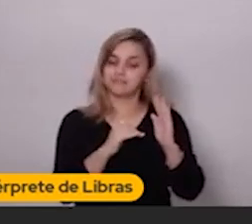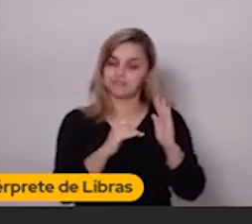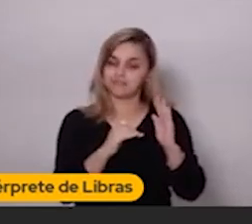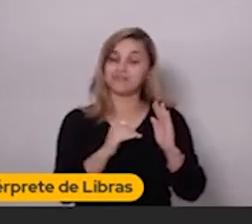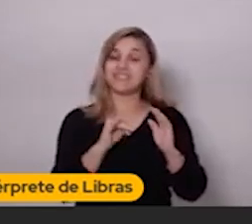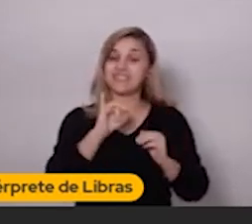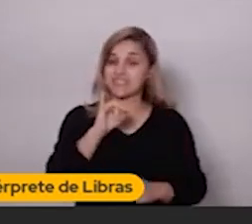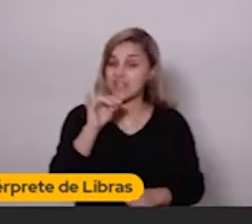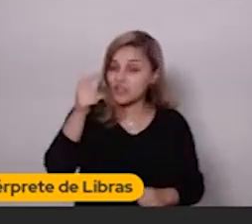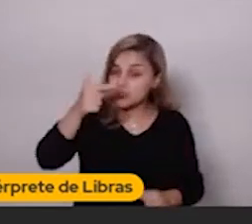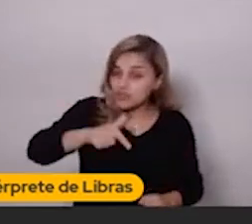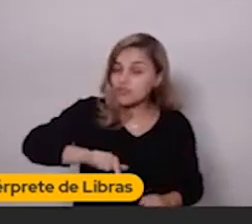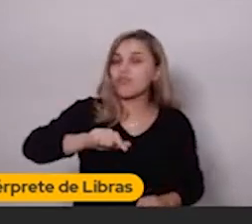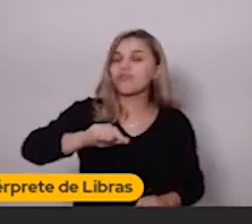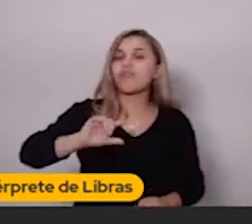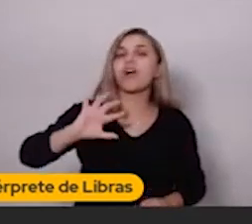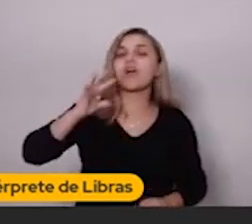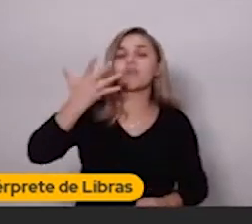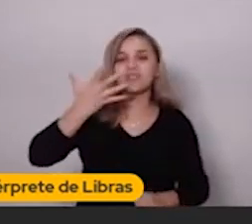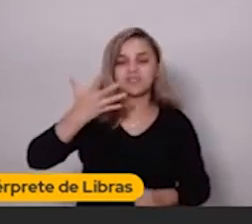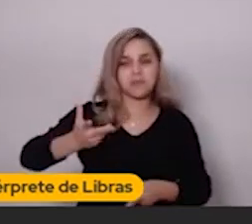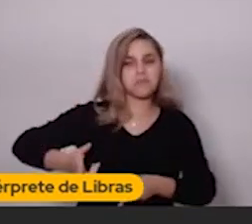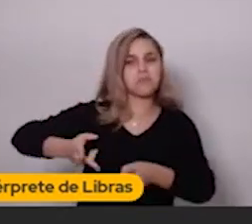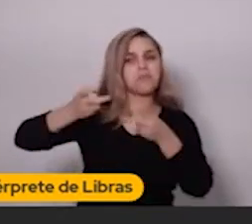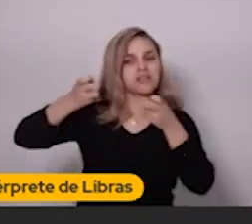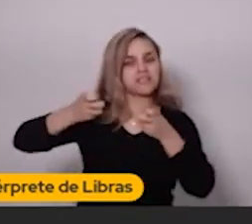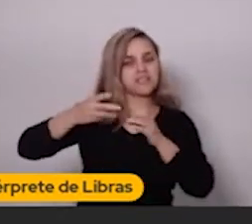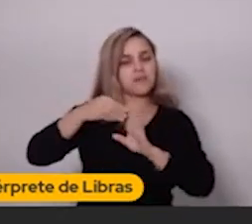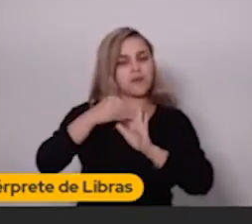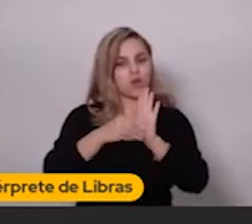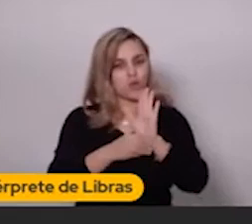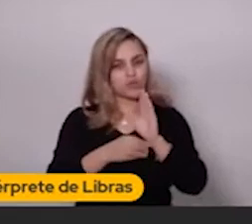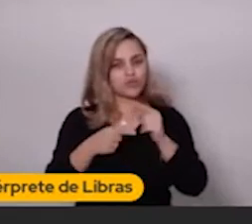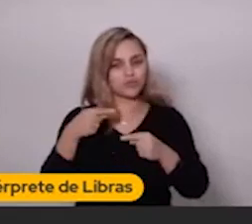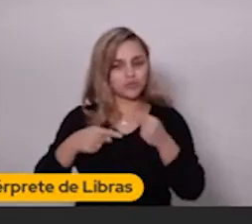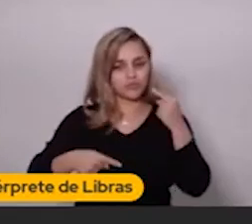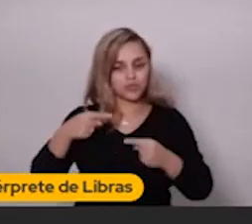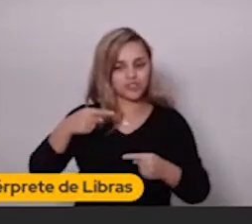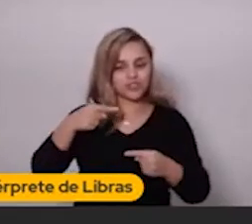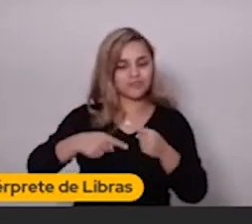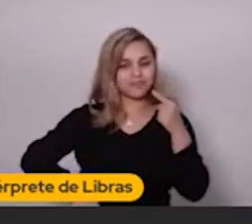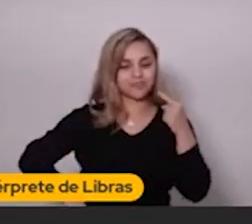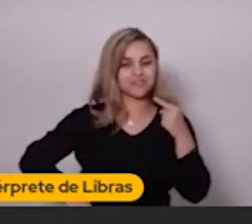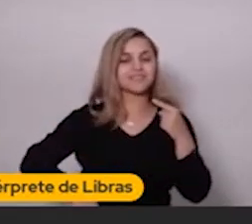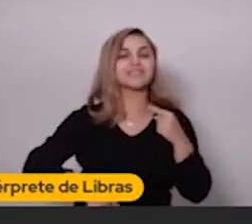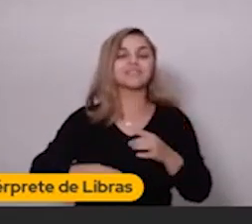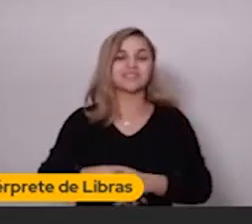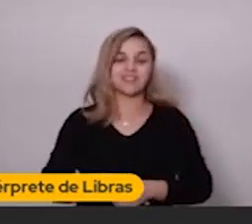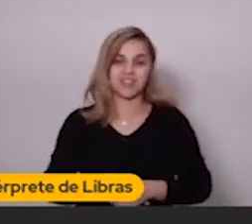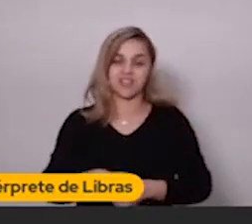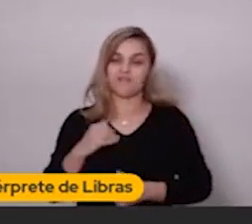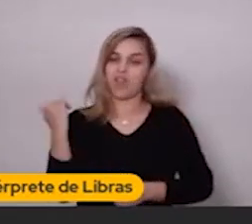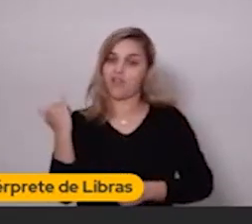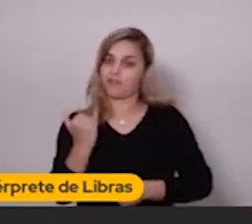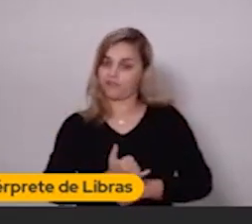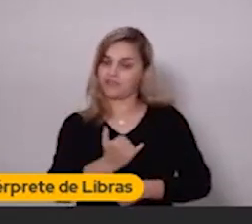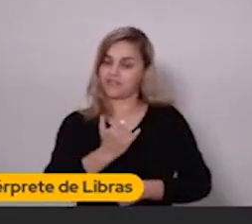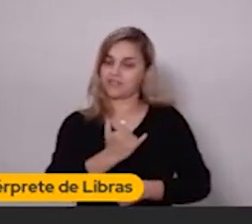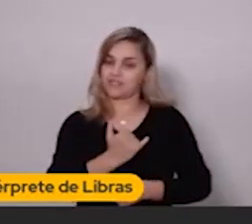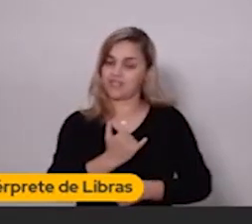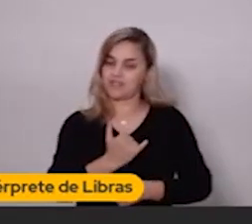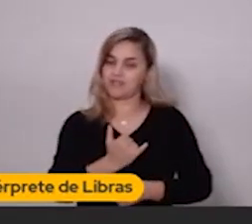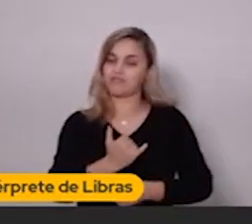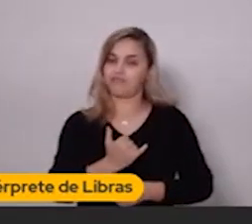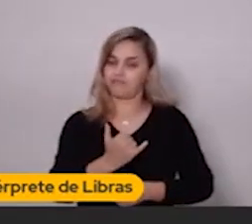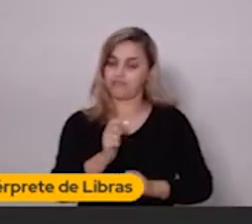outra vez, né, se for pela segunda vez detectado um conteúdo que vai contra as políticas, esse canal recebe um primeiro aviso ou um primeiro strike,